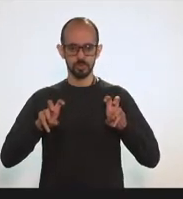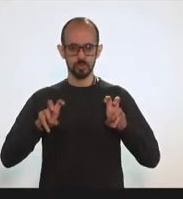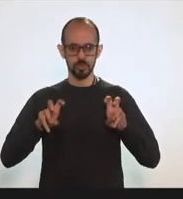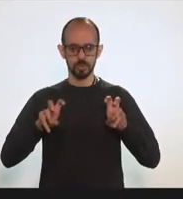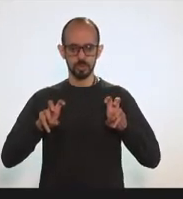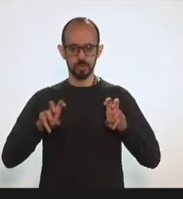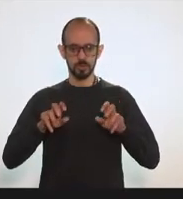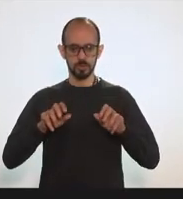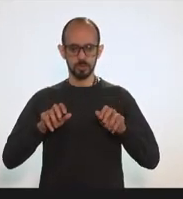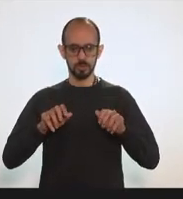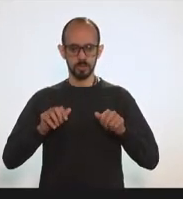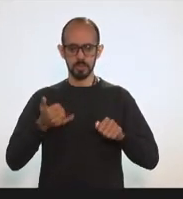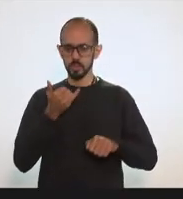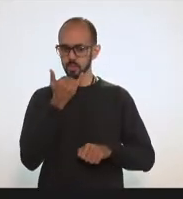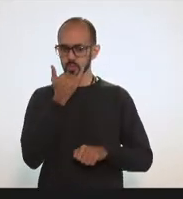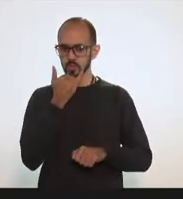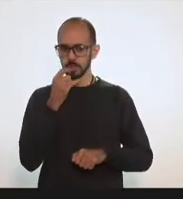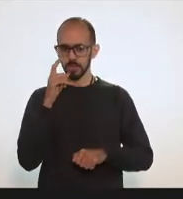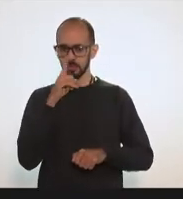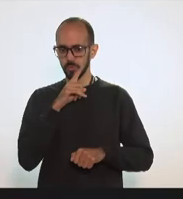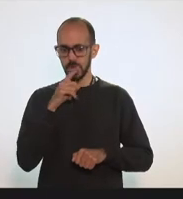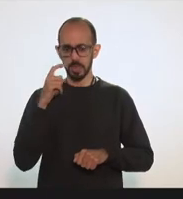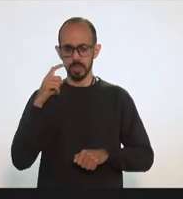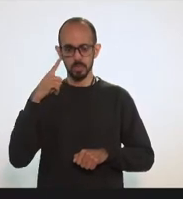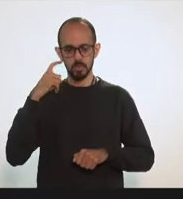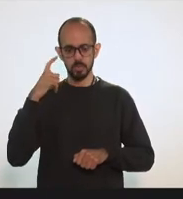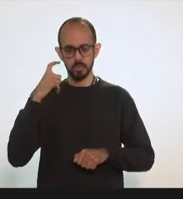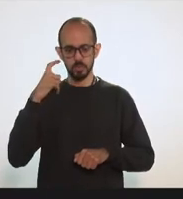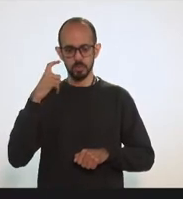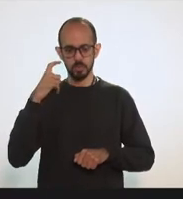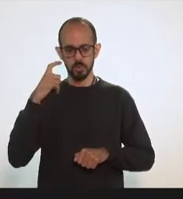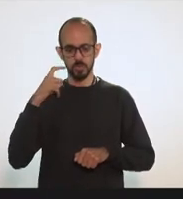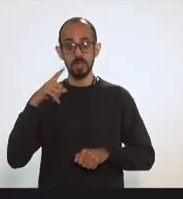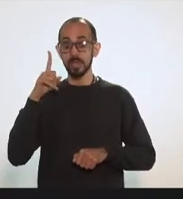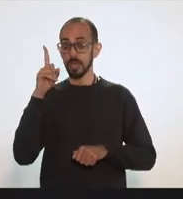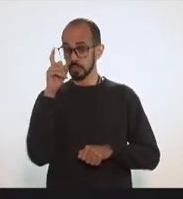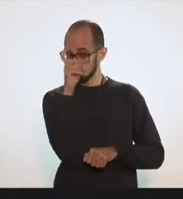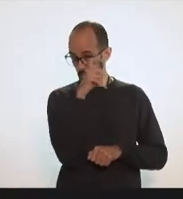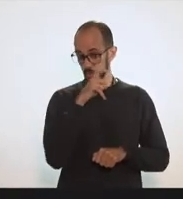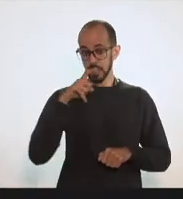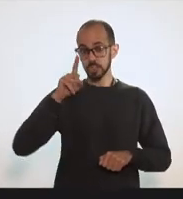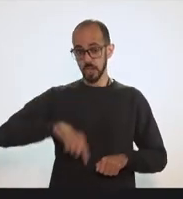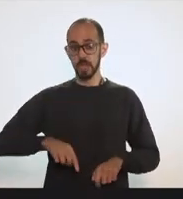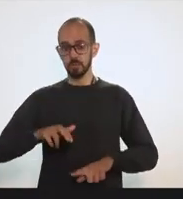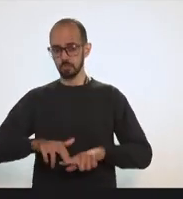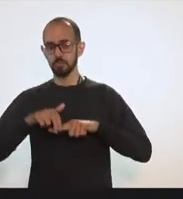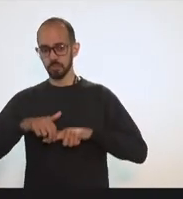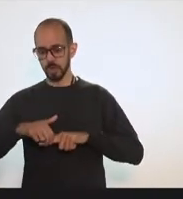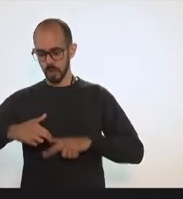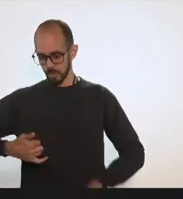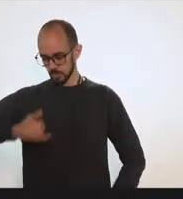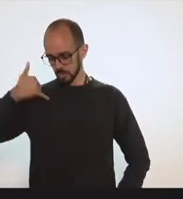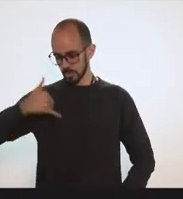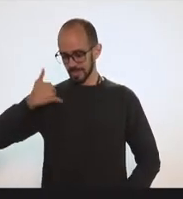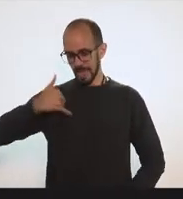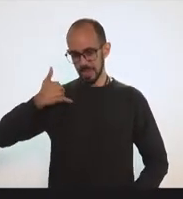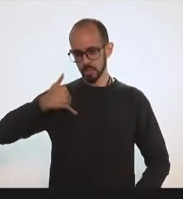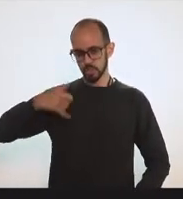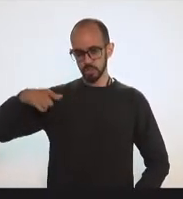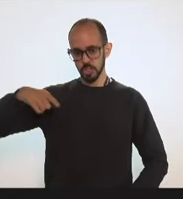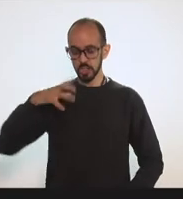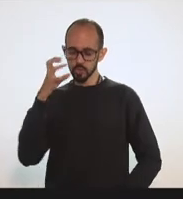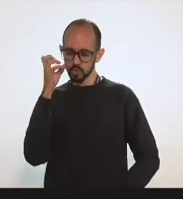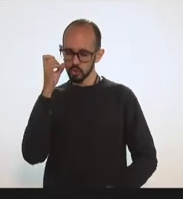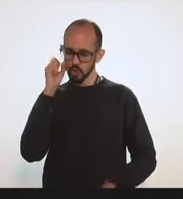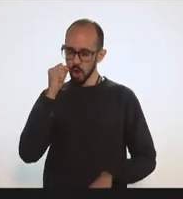que essa faixa de idade, eles têm sono profundo, eles dormem com